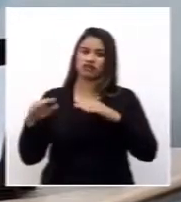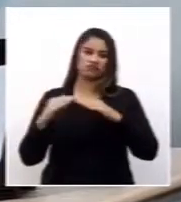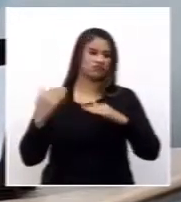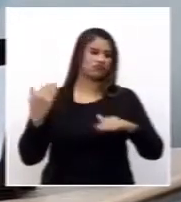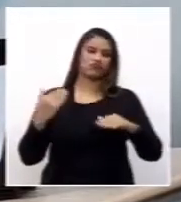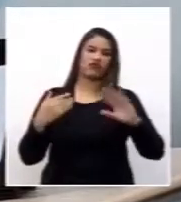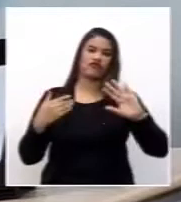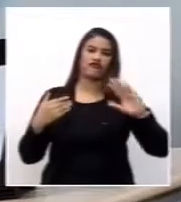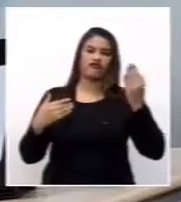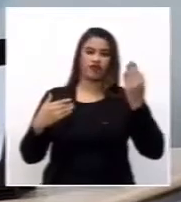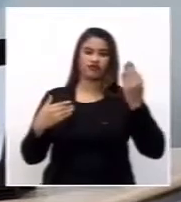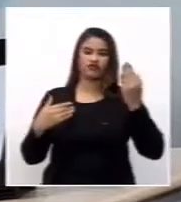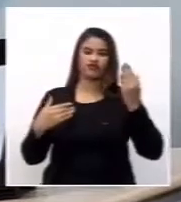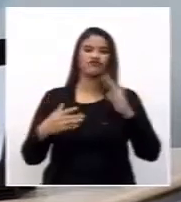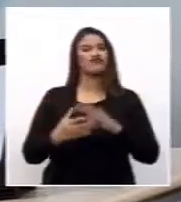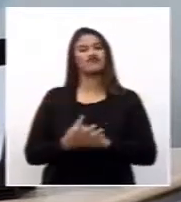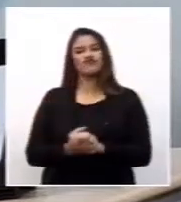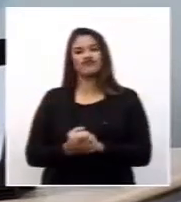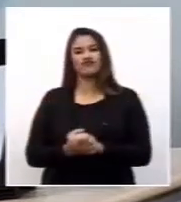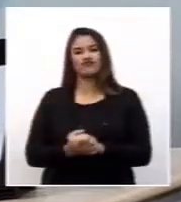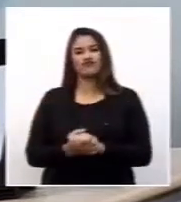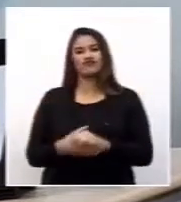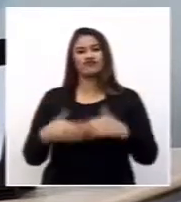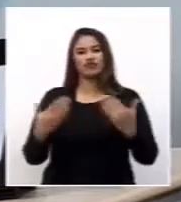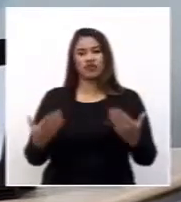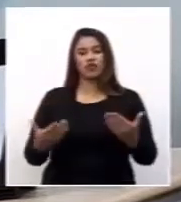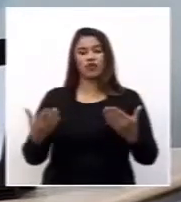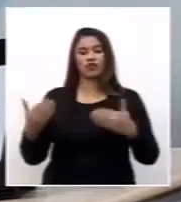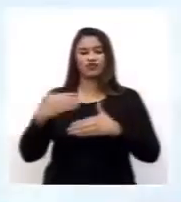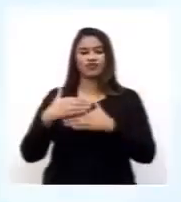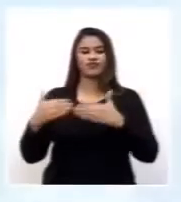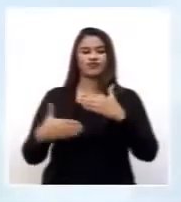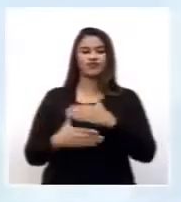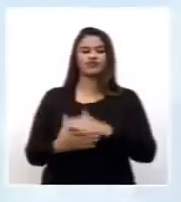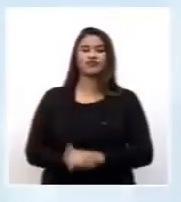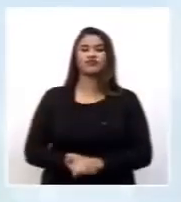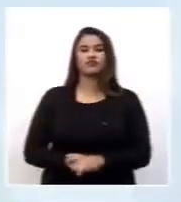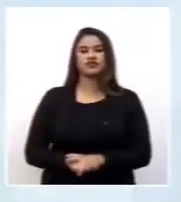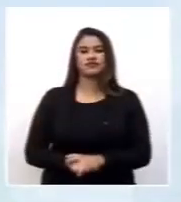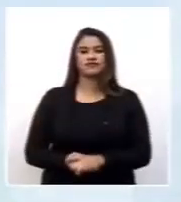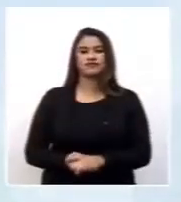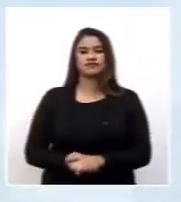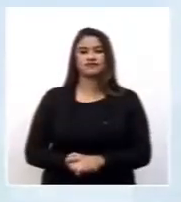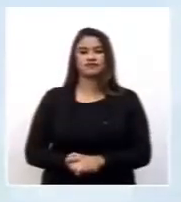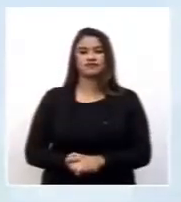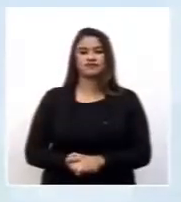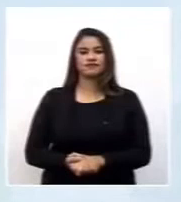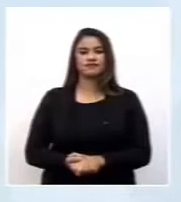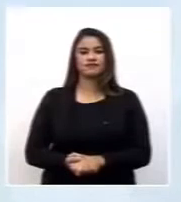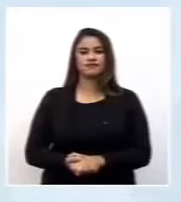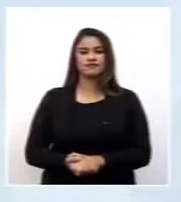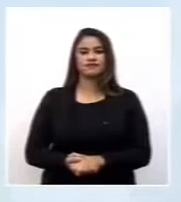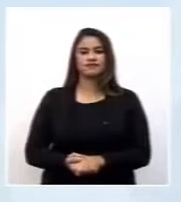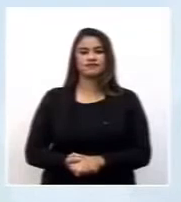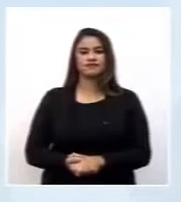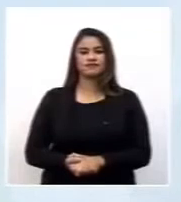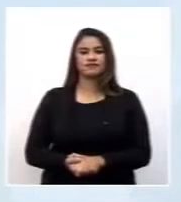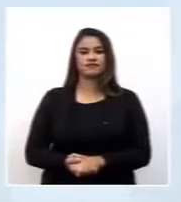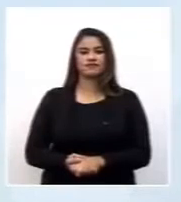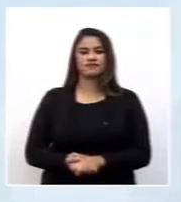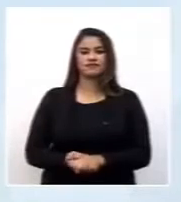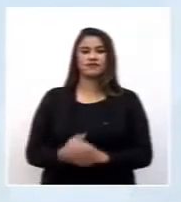Tá? Nós vamos colocar um questionamento, que é a primeira, por favor, na tela. A primeira atividade. Isso. Então, o verdadeiro ou